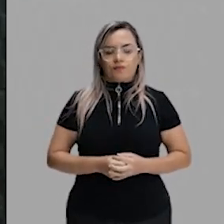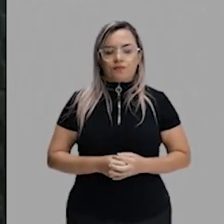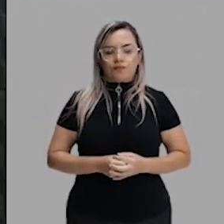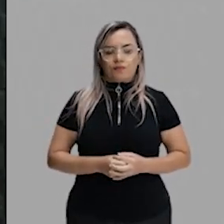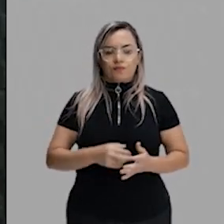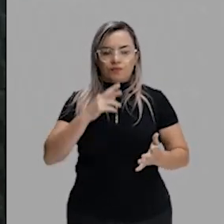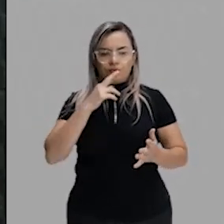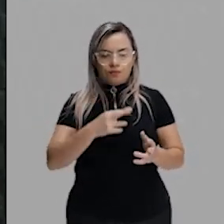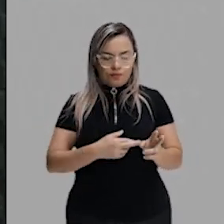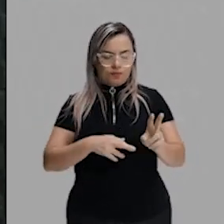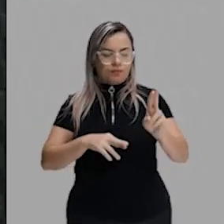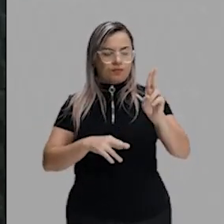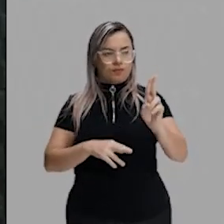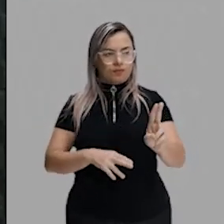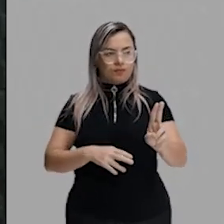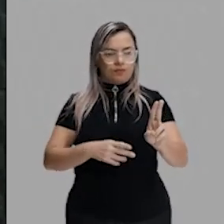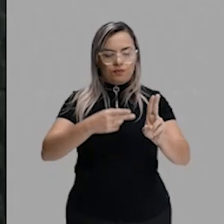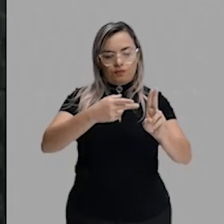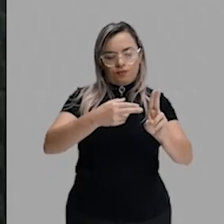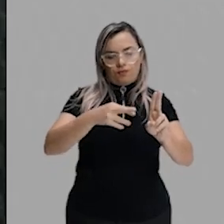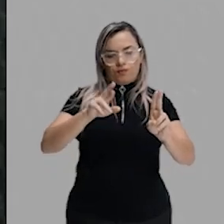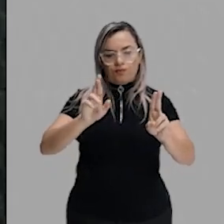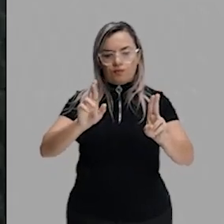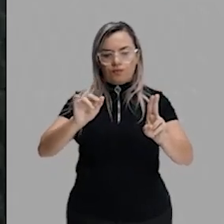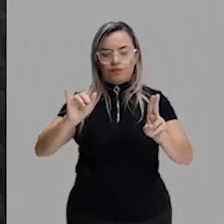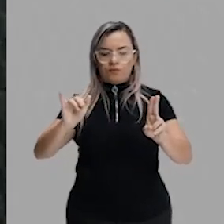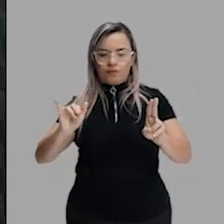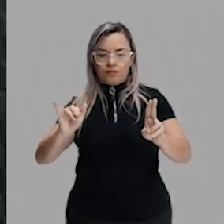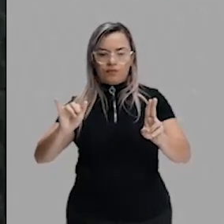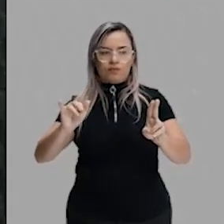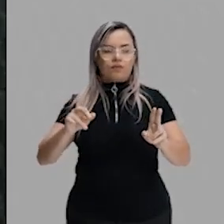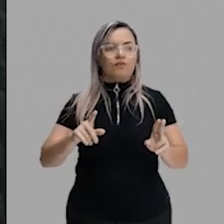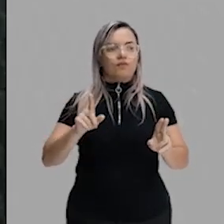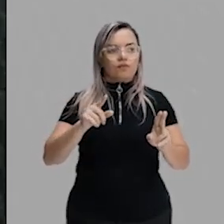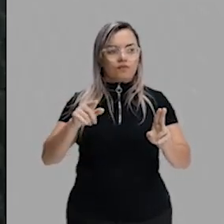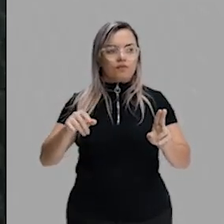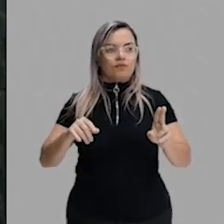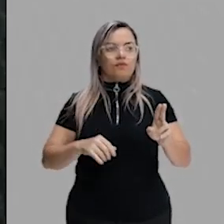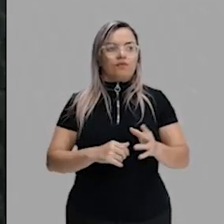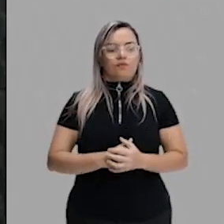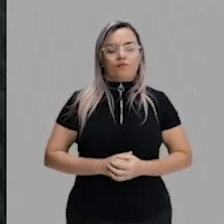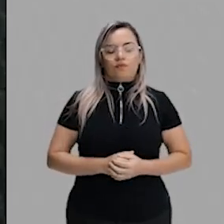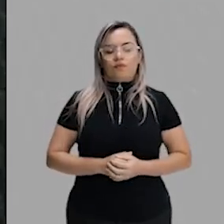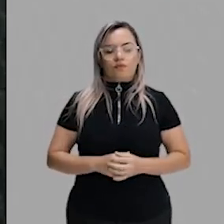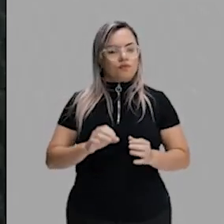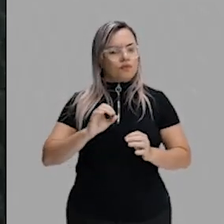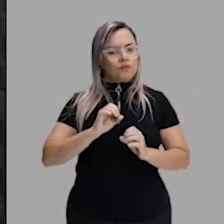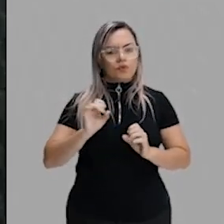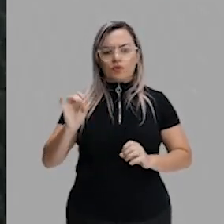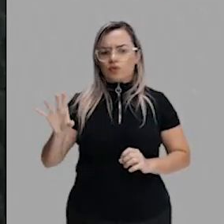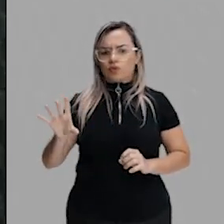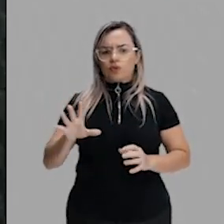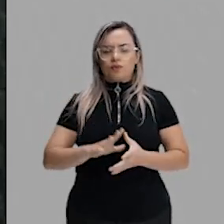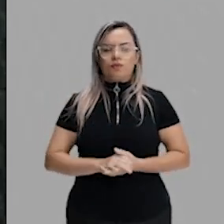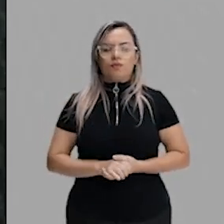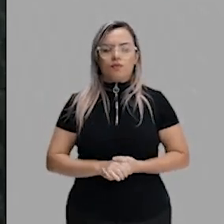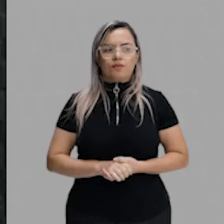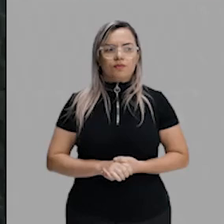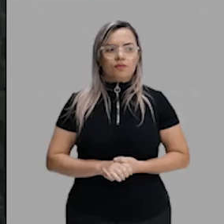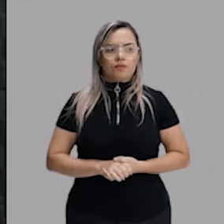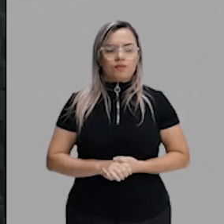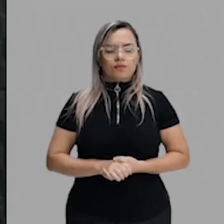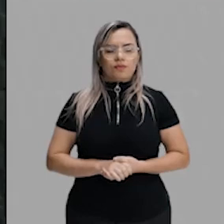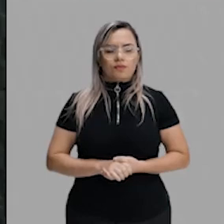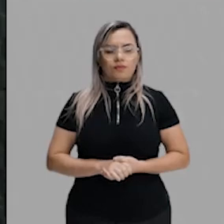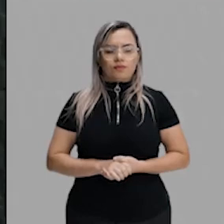é resistência vezes corrente elétrica. Pronto. Então, desta forma,